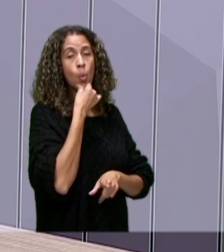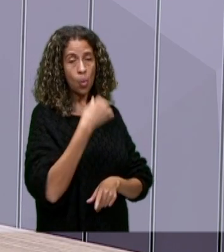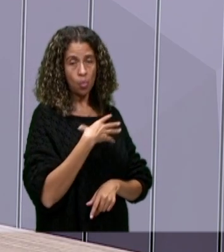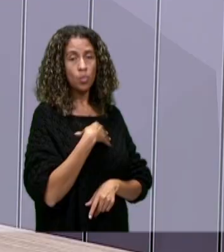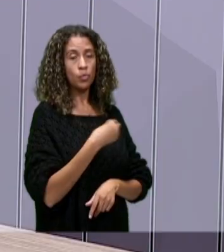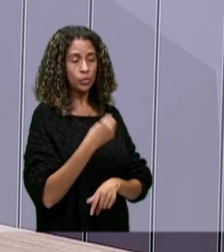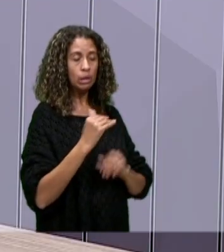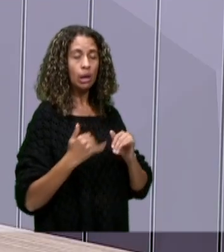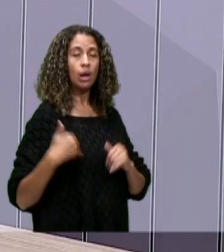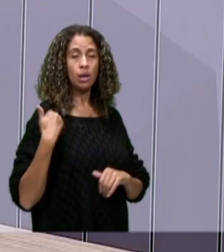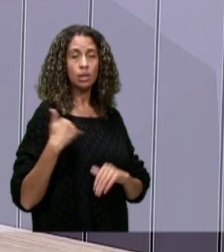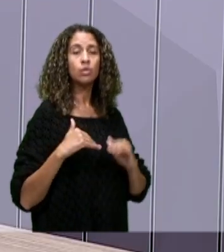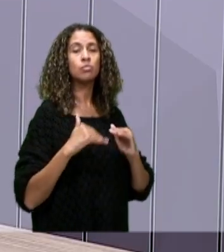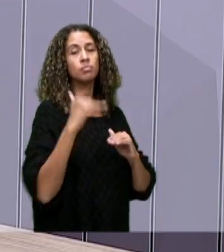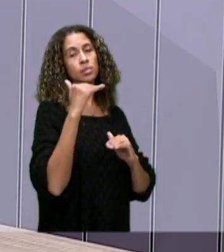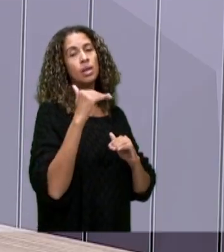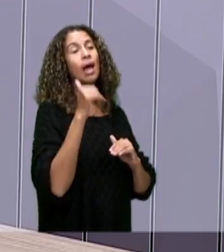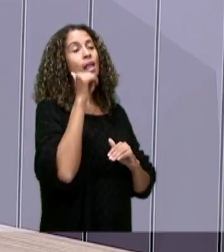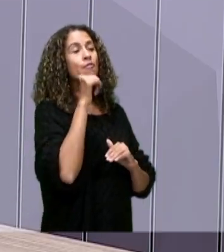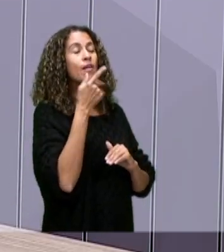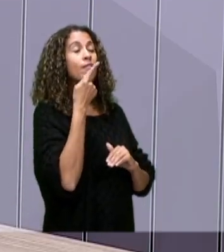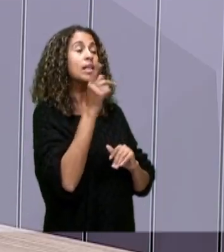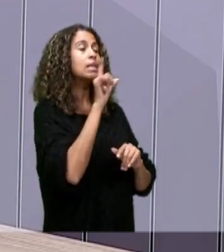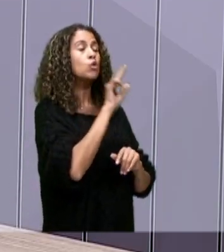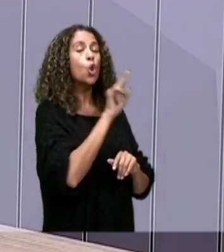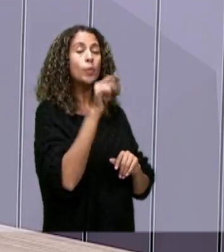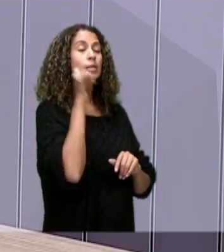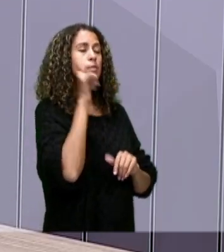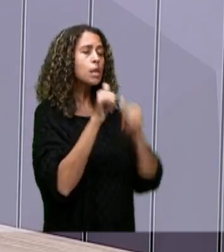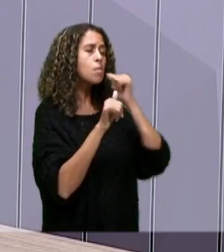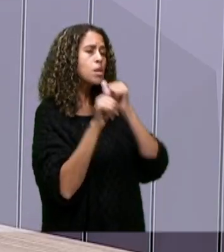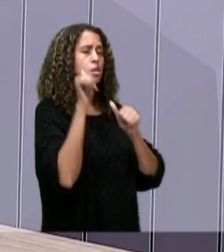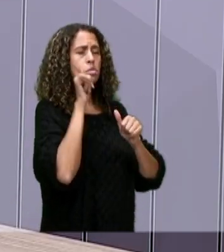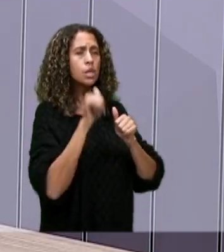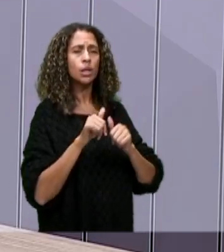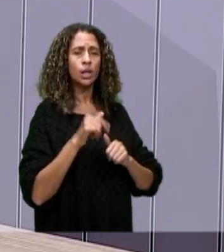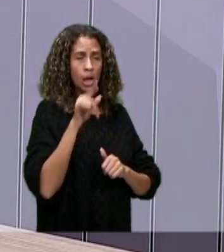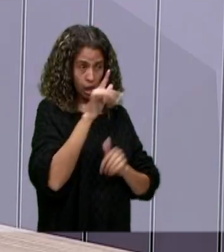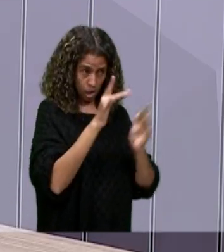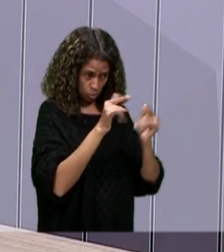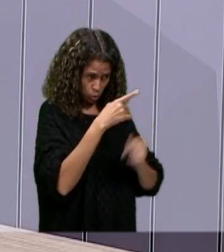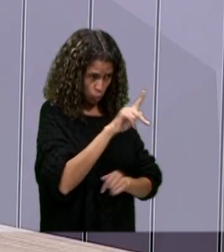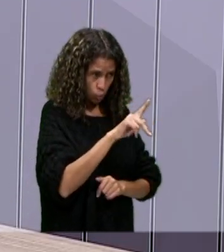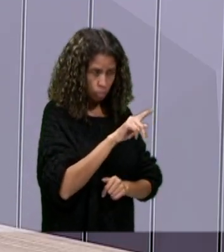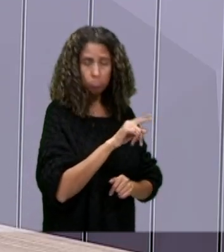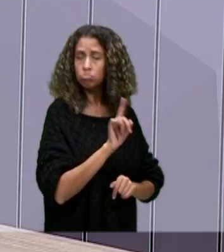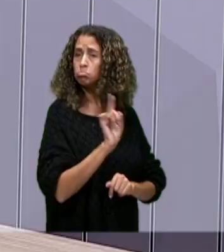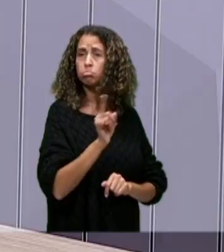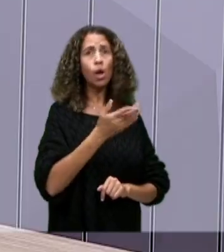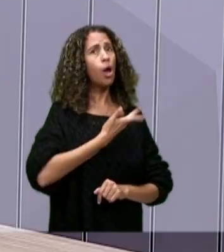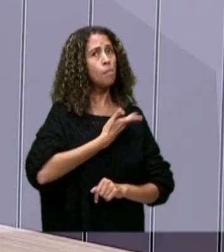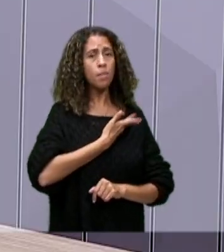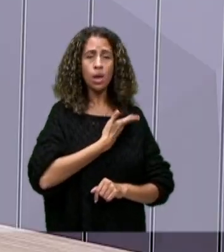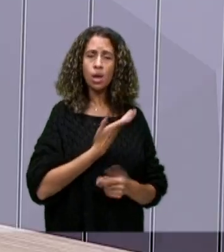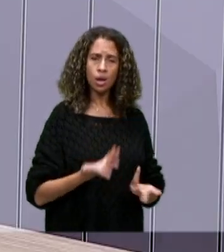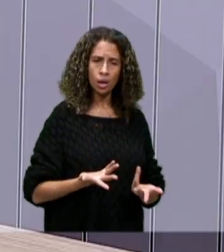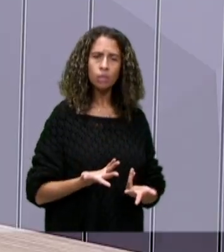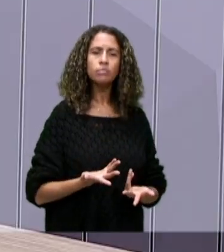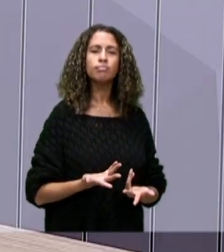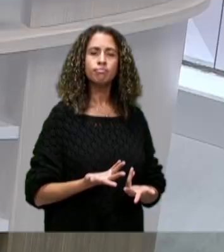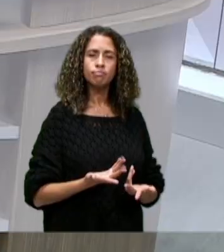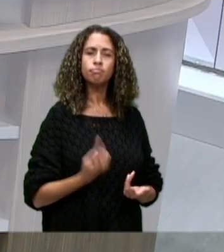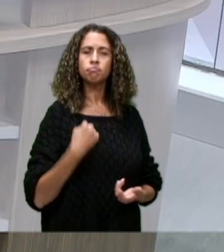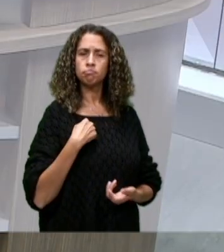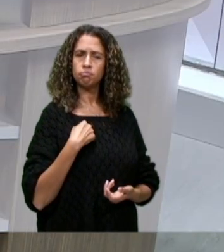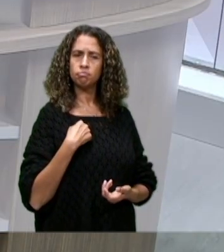menos nessa idade, ele falava, porque a Maria, porque a não sei quem. Aí eu falei, é tua namorada? Não, é minha amiga. Sim.